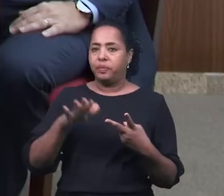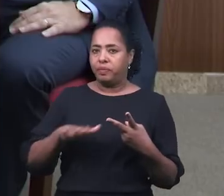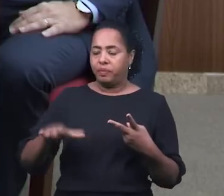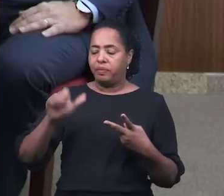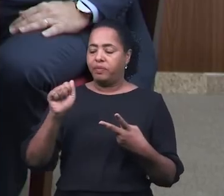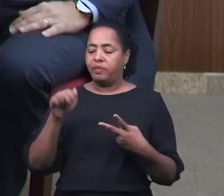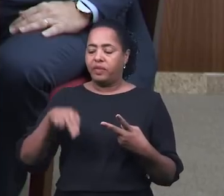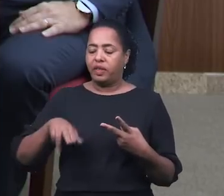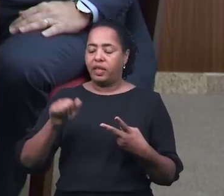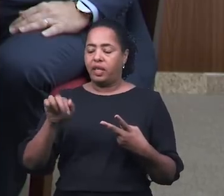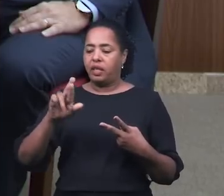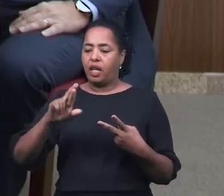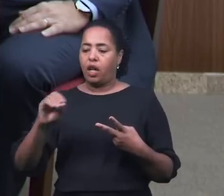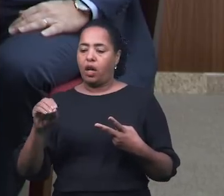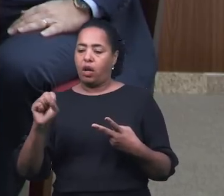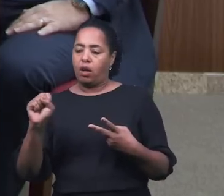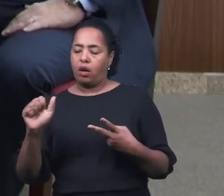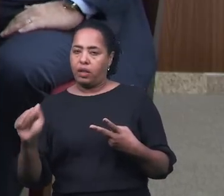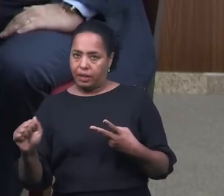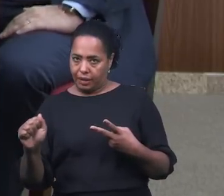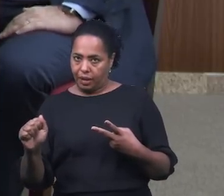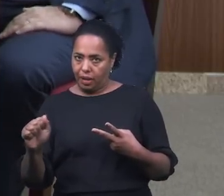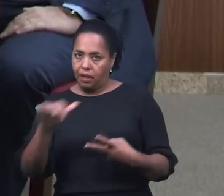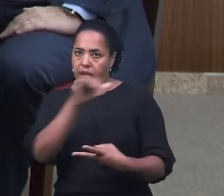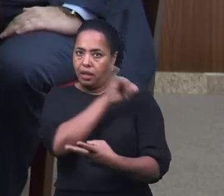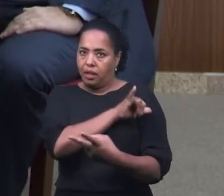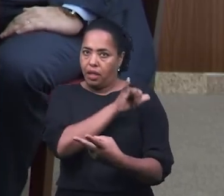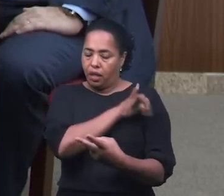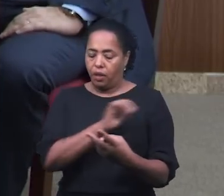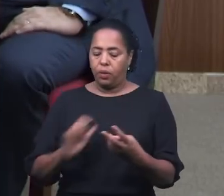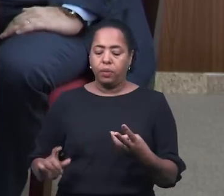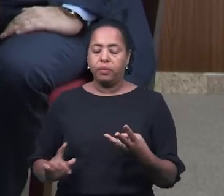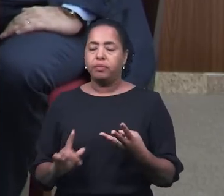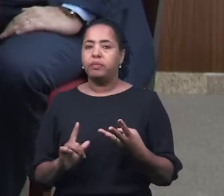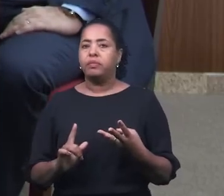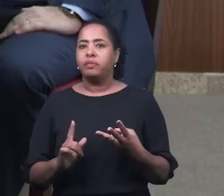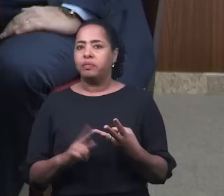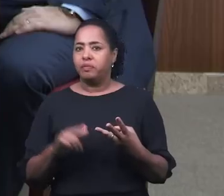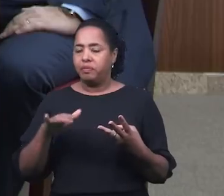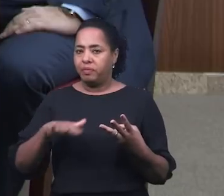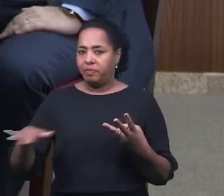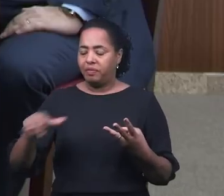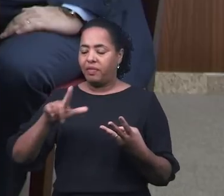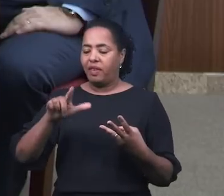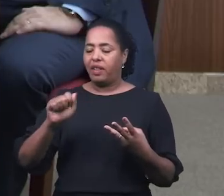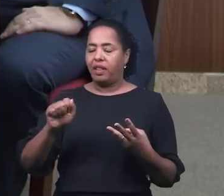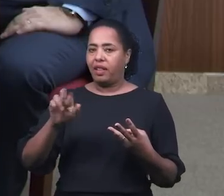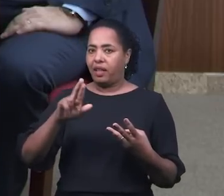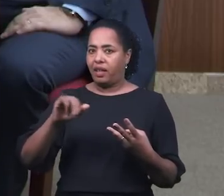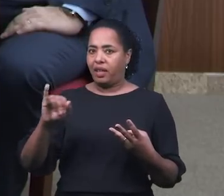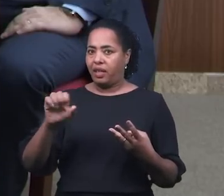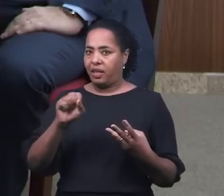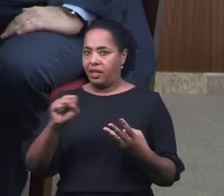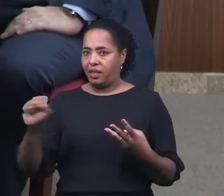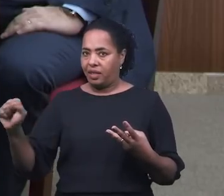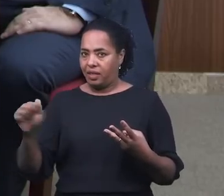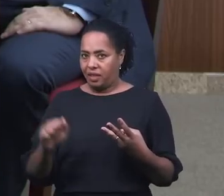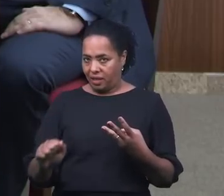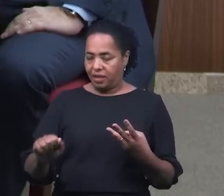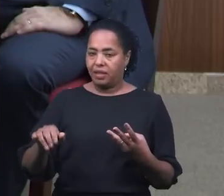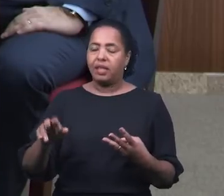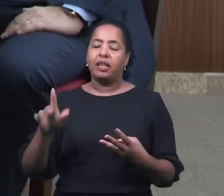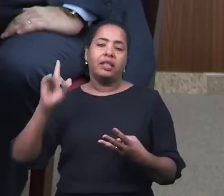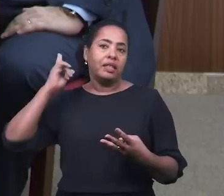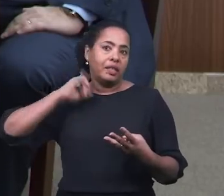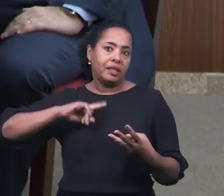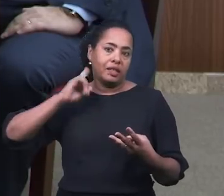a intermediária Ana Rosa Nascimento, de Niterói, Rio de Janeiro, a intermediária Larissa Linhares, de Belo